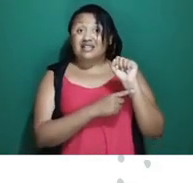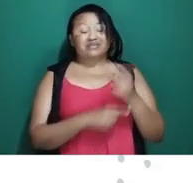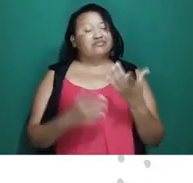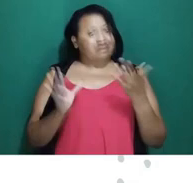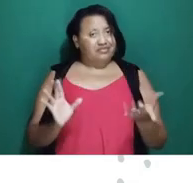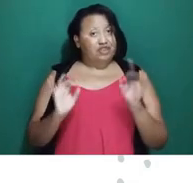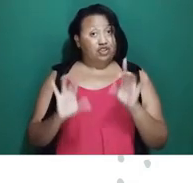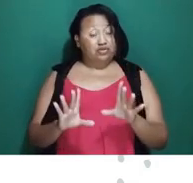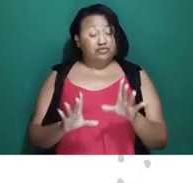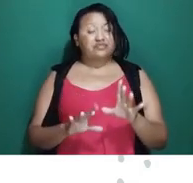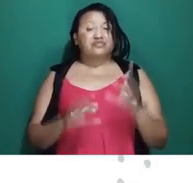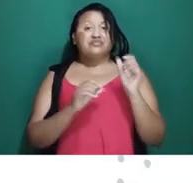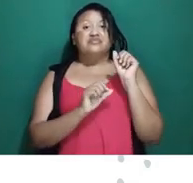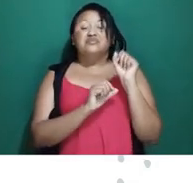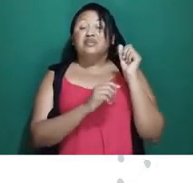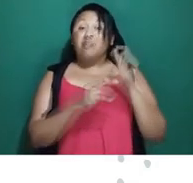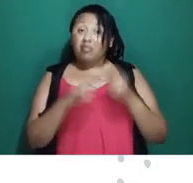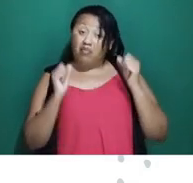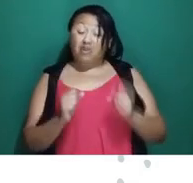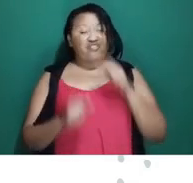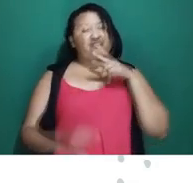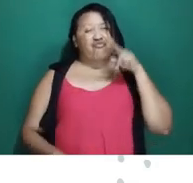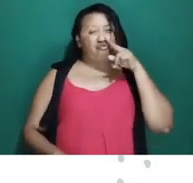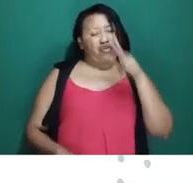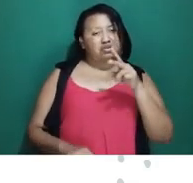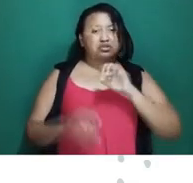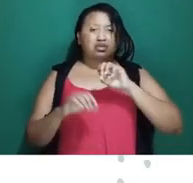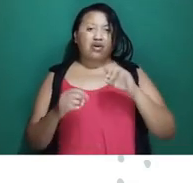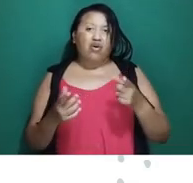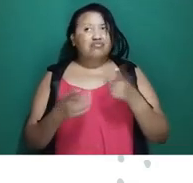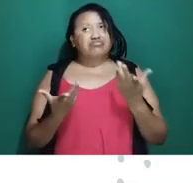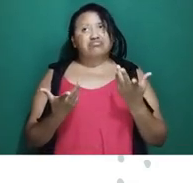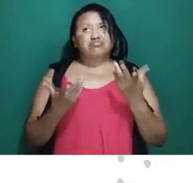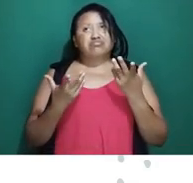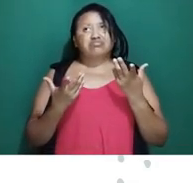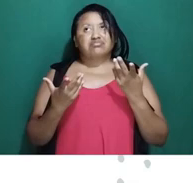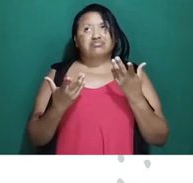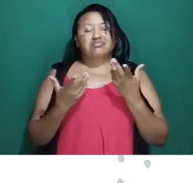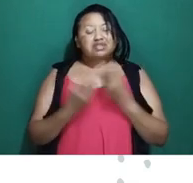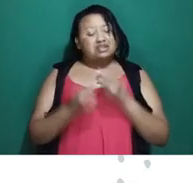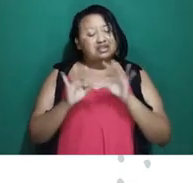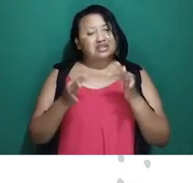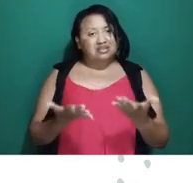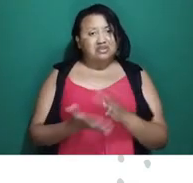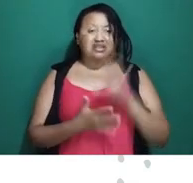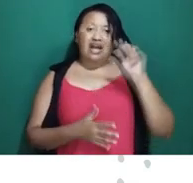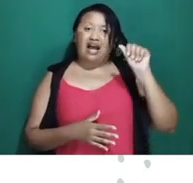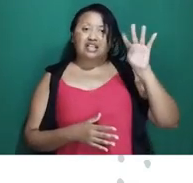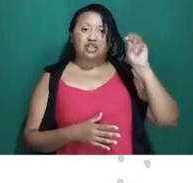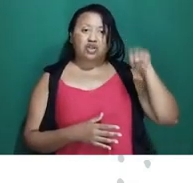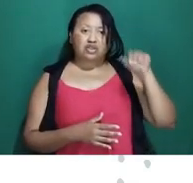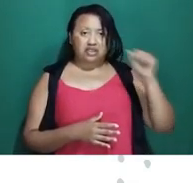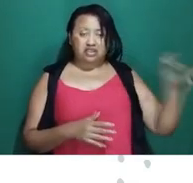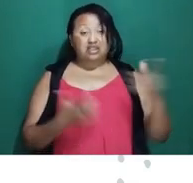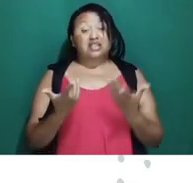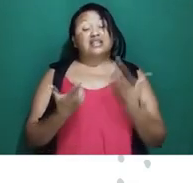apenas elas podem ser tônicas ou podem ser átonas E aí o que a regra vai dizer é que